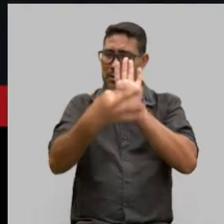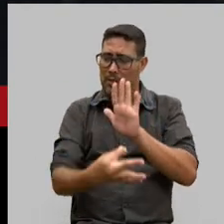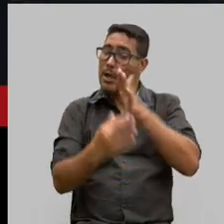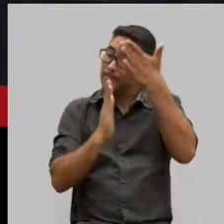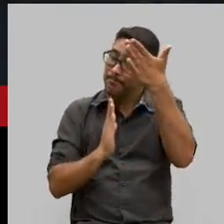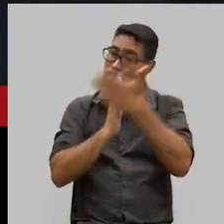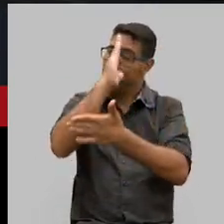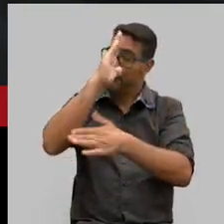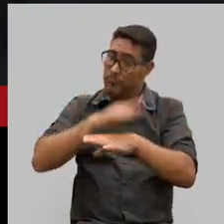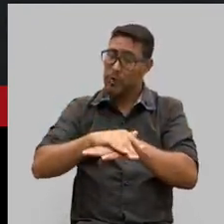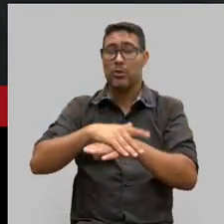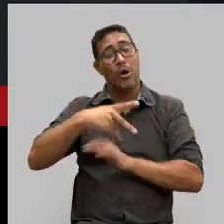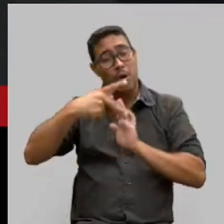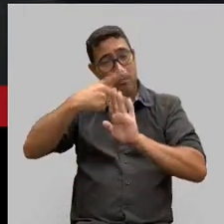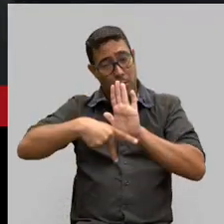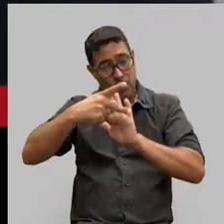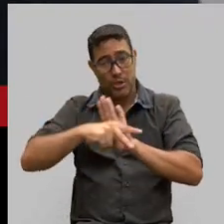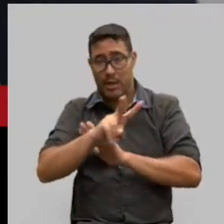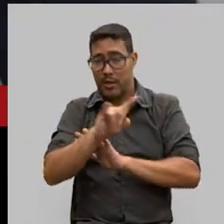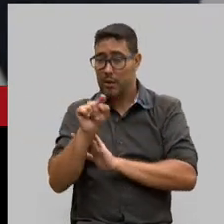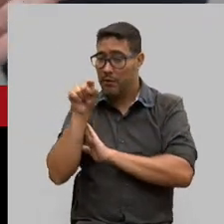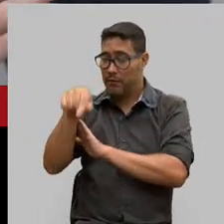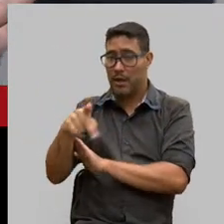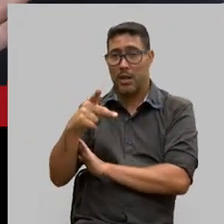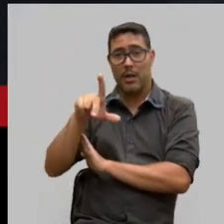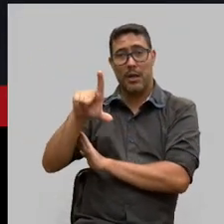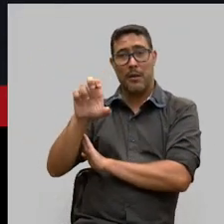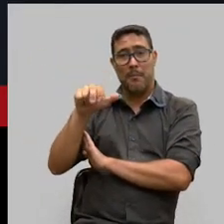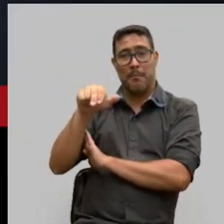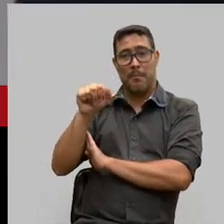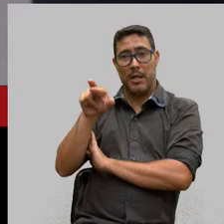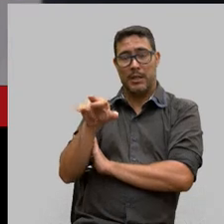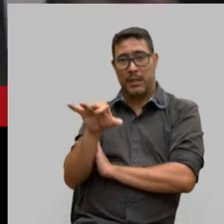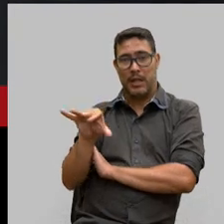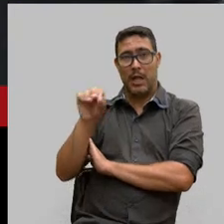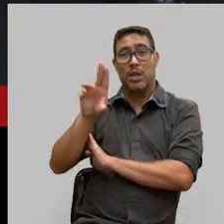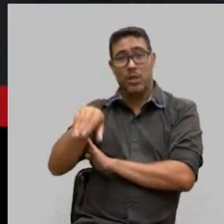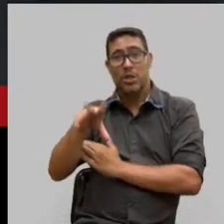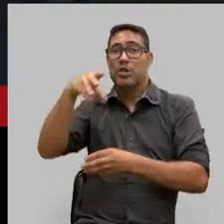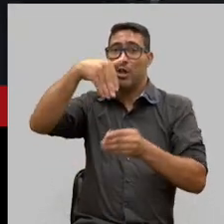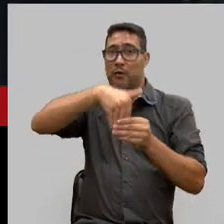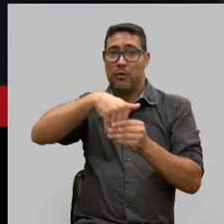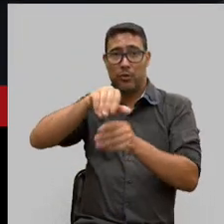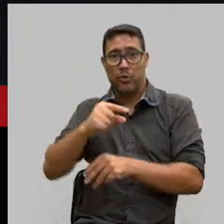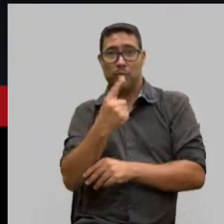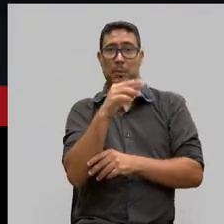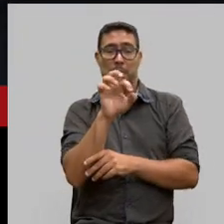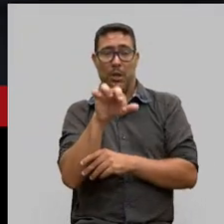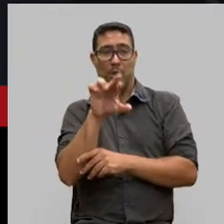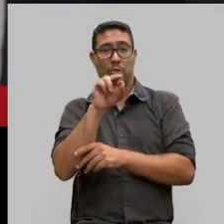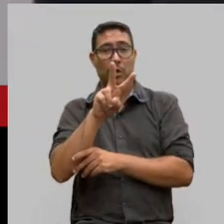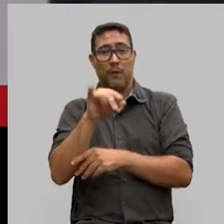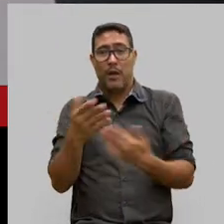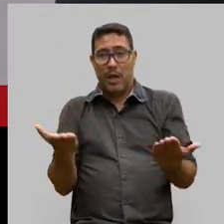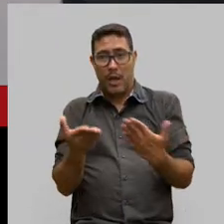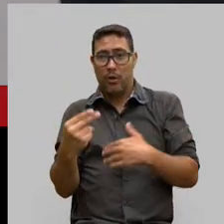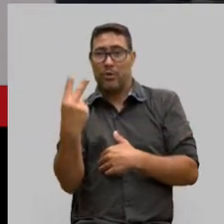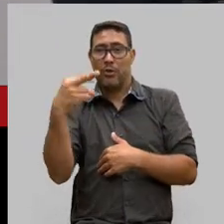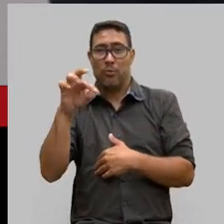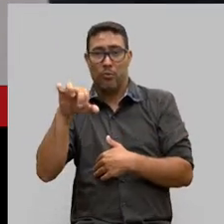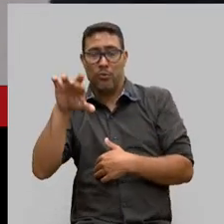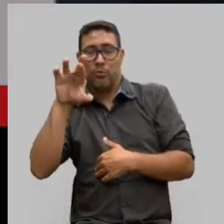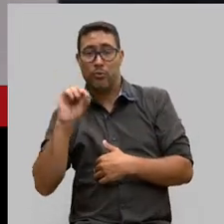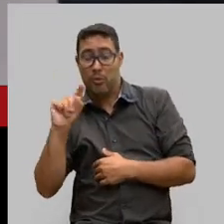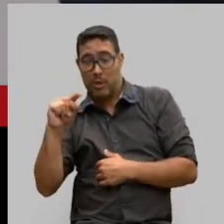ele está pronto para ir pro plenário ele já foi votado em primeiro turno legal agora nós vamos votar em segundo turno e depois vai paraa